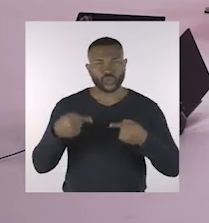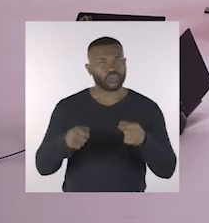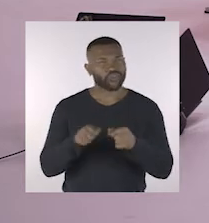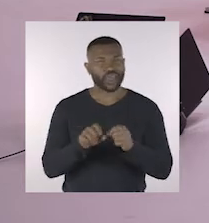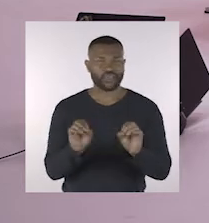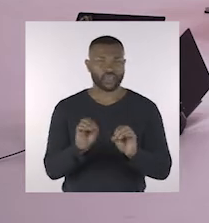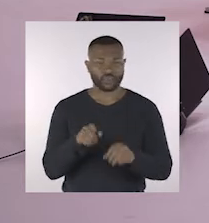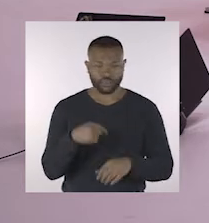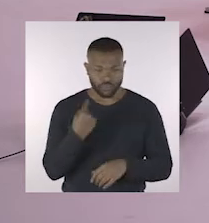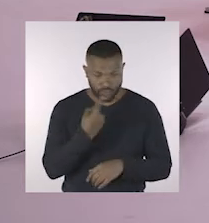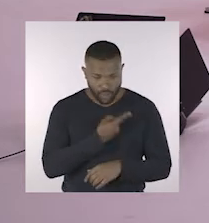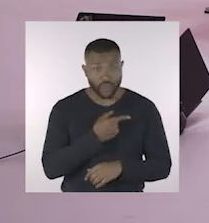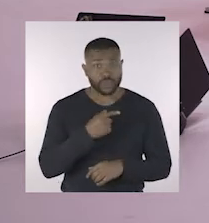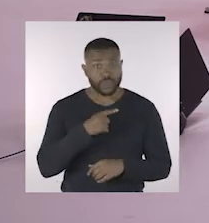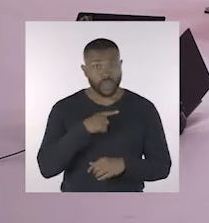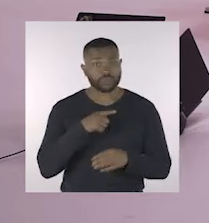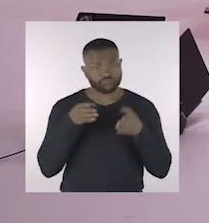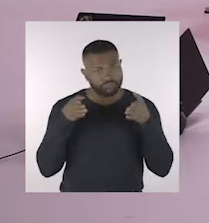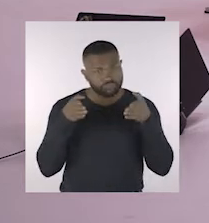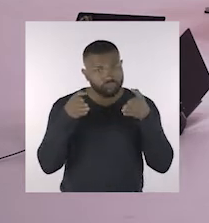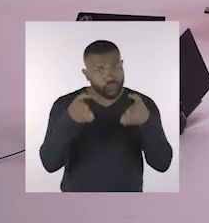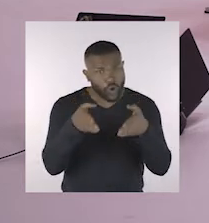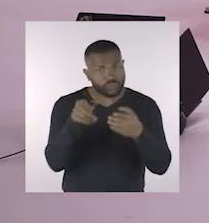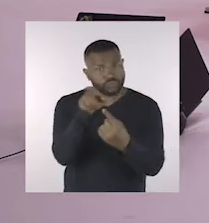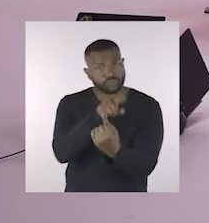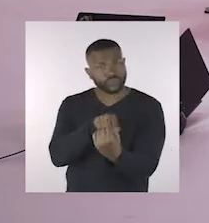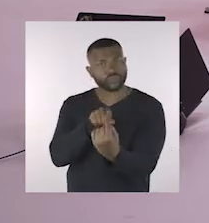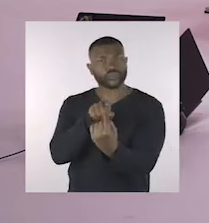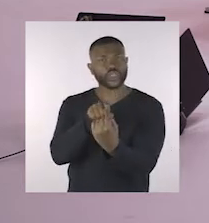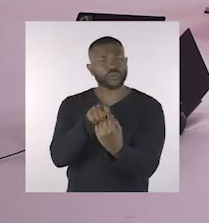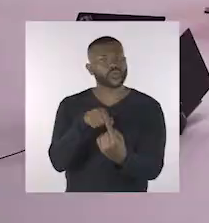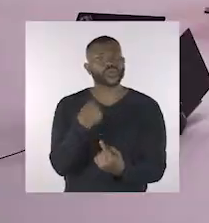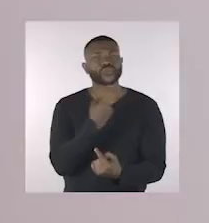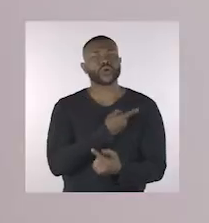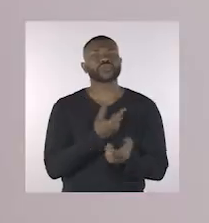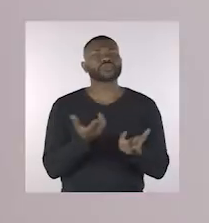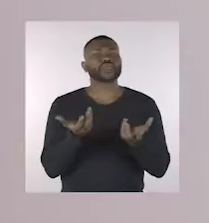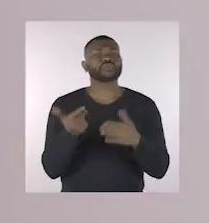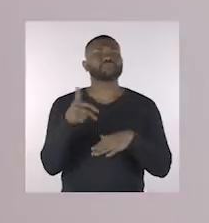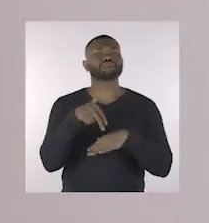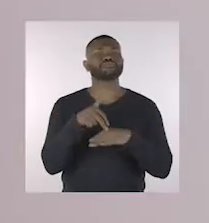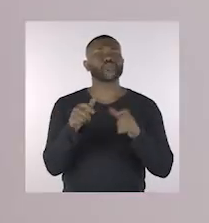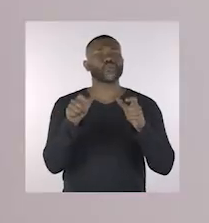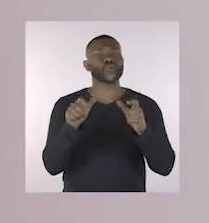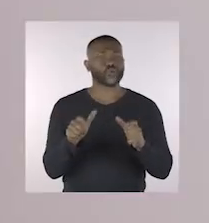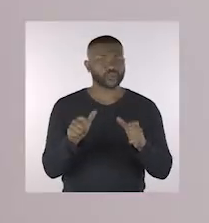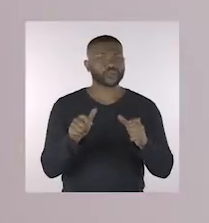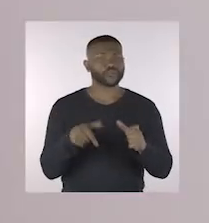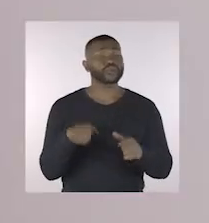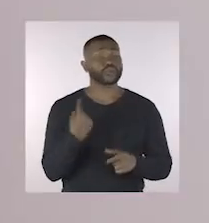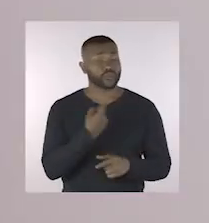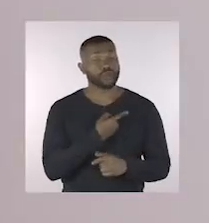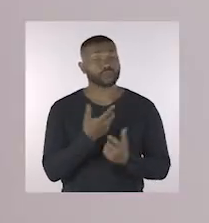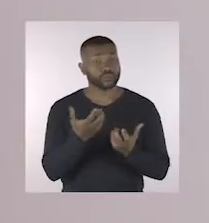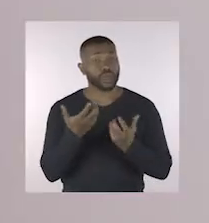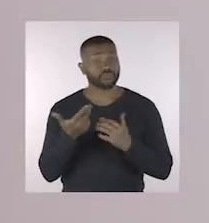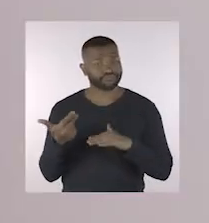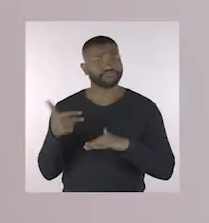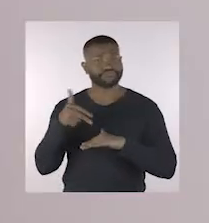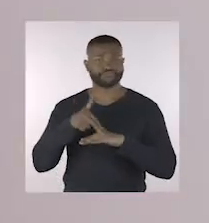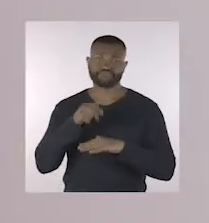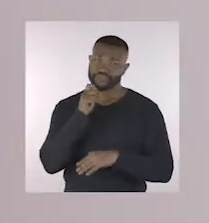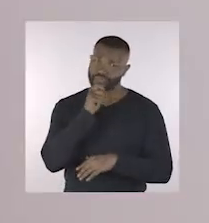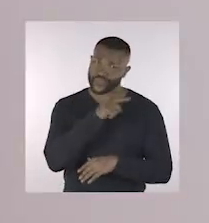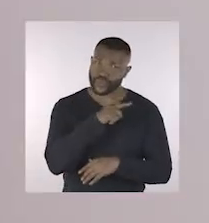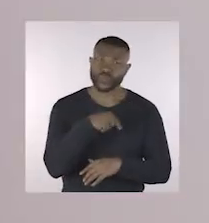discutindo discutindo para não faz não faz nada a gente tem que ter um foco uma mirada onde a gente quer chegar onde a gente